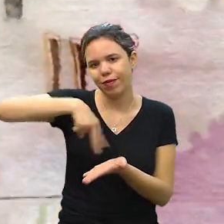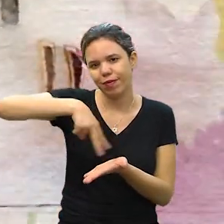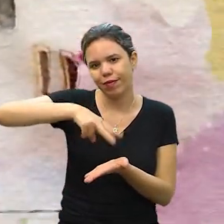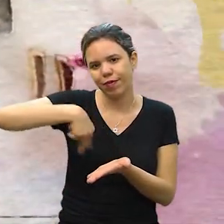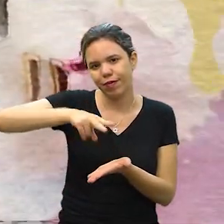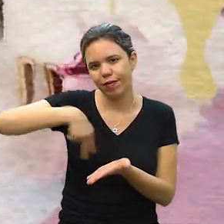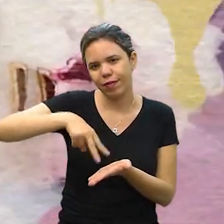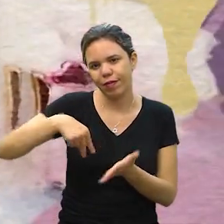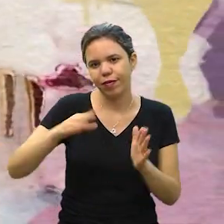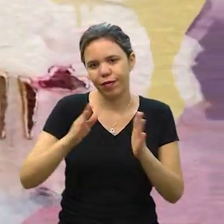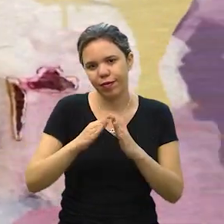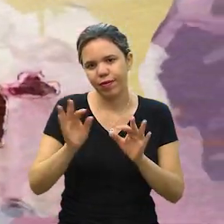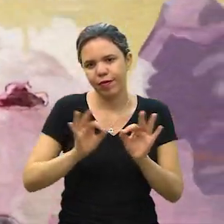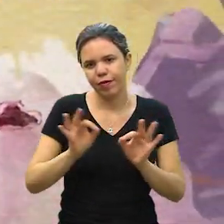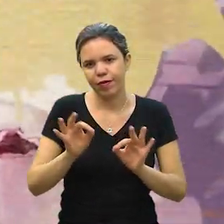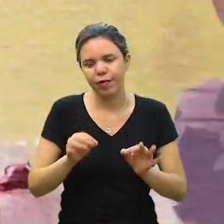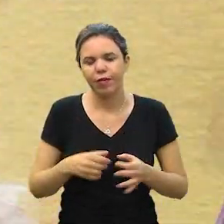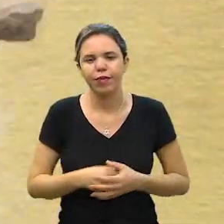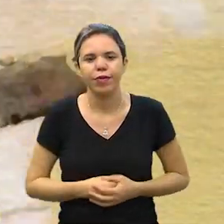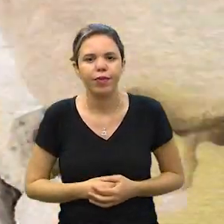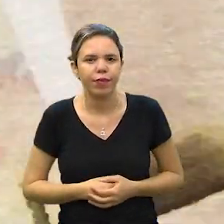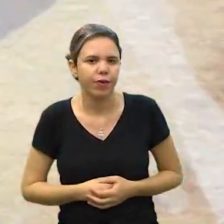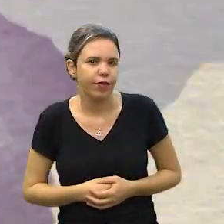fazer ginástica em casa.